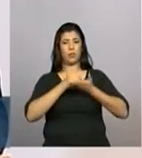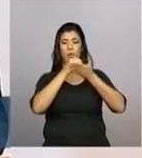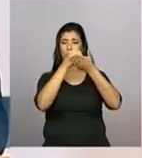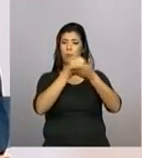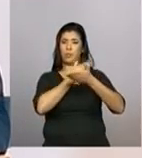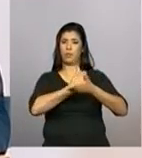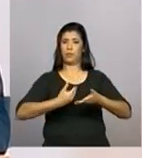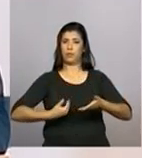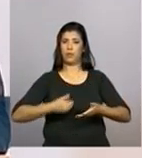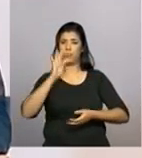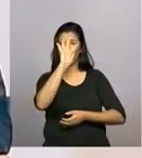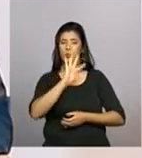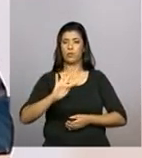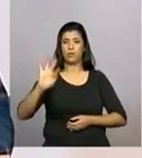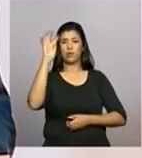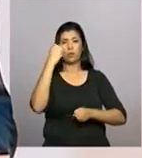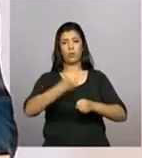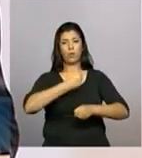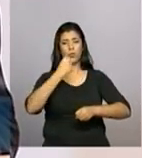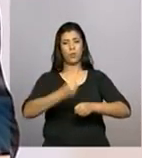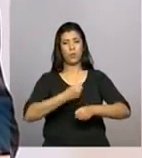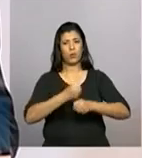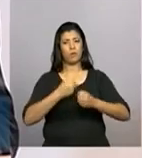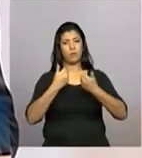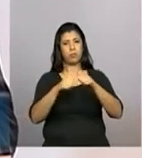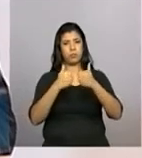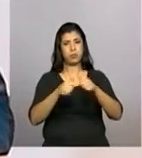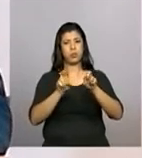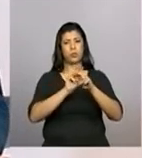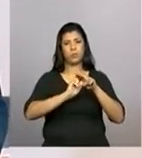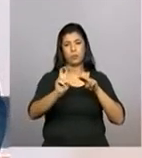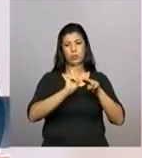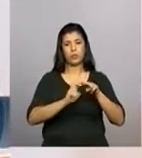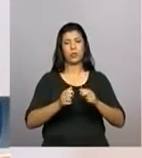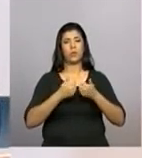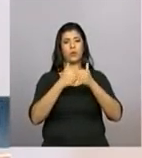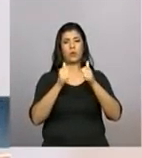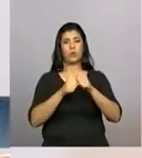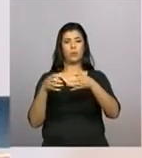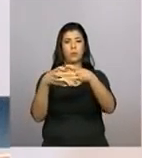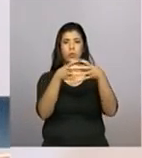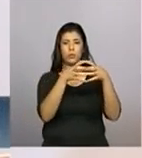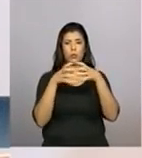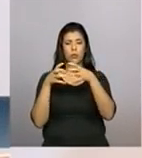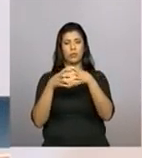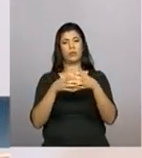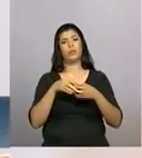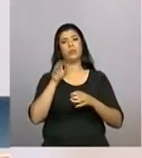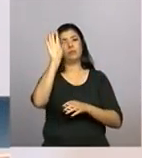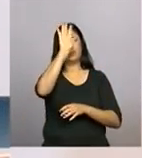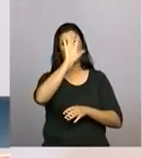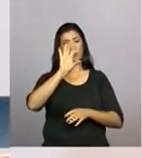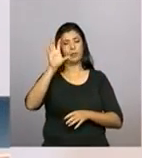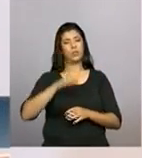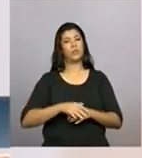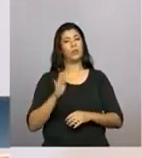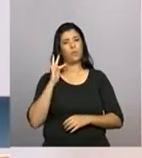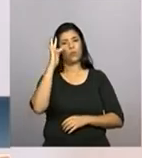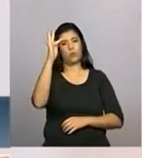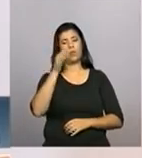as obras de mobilidade urbana e o transporte coletivo para os brasileiros dessas regiões. Muito ainda será